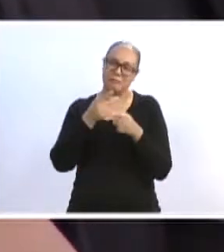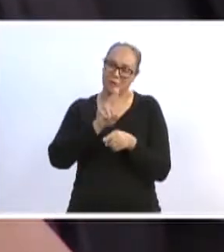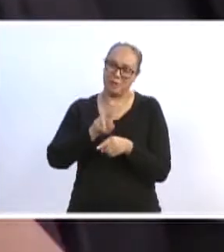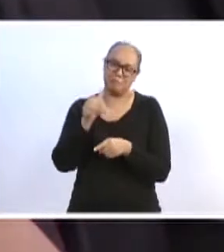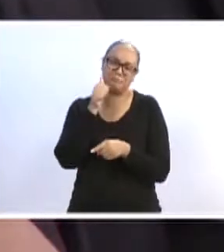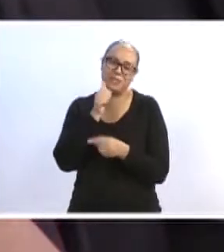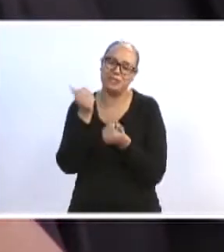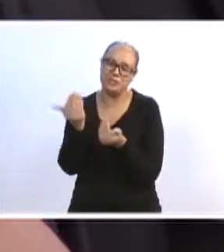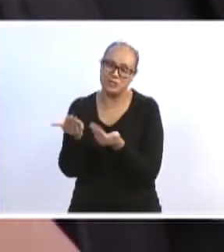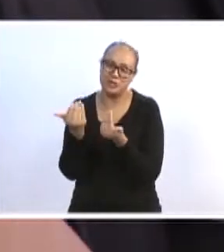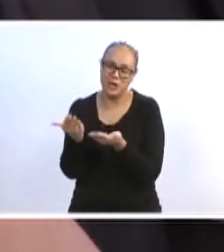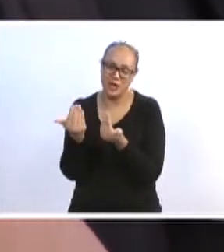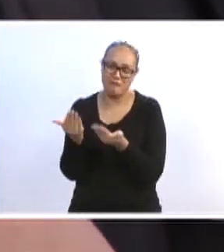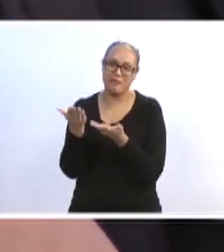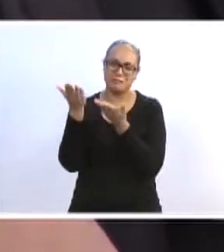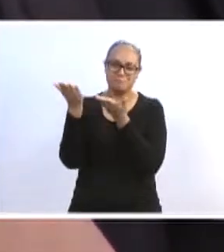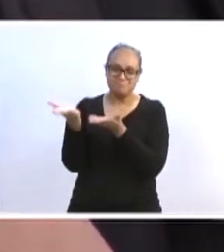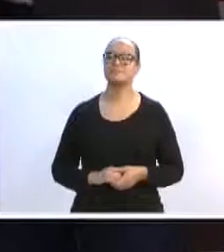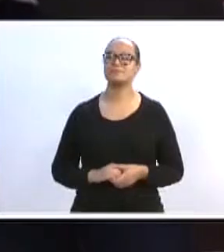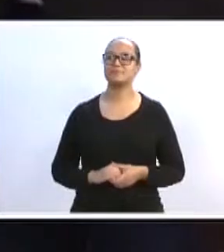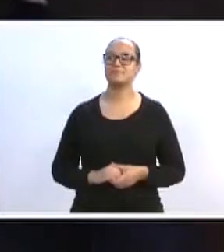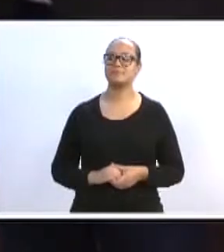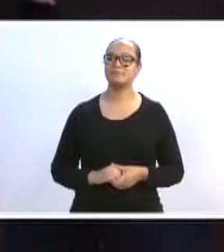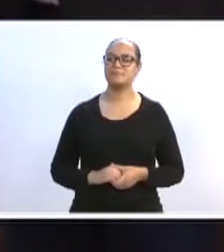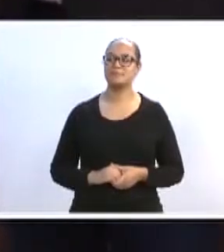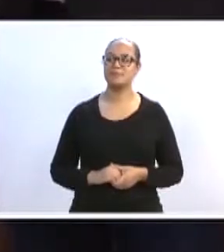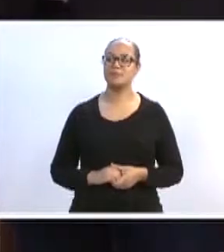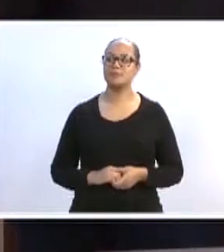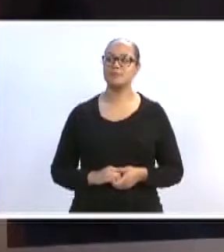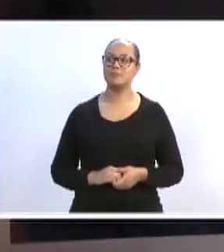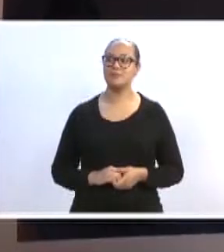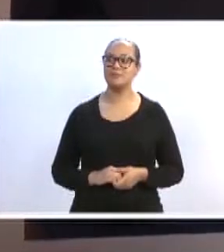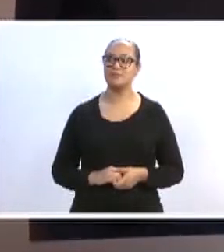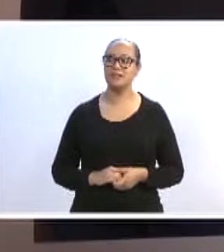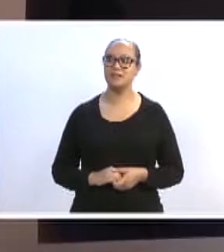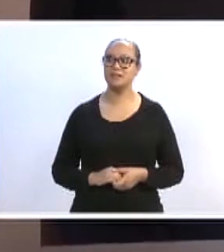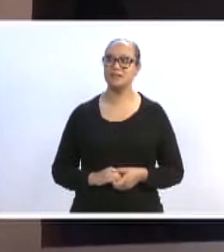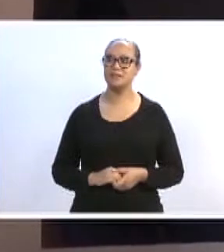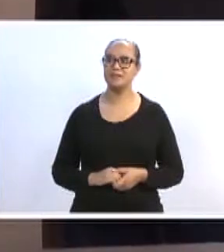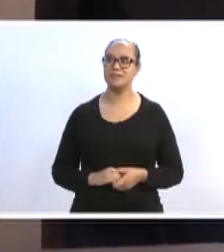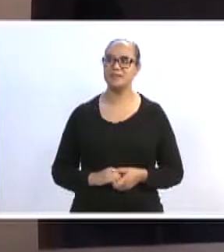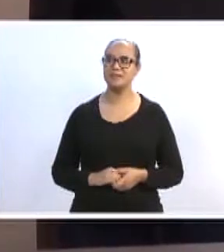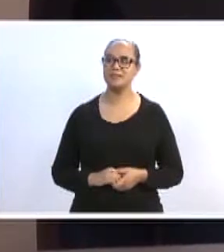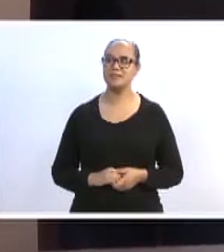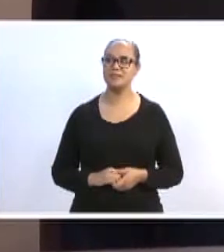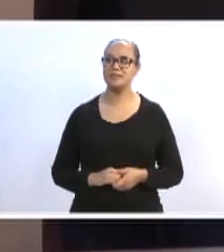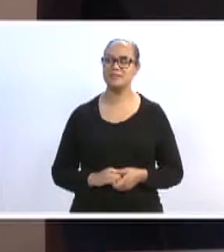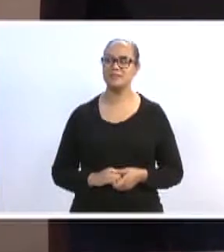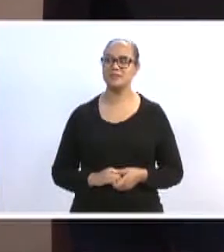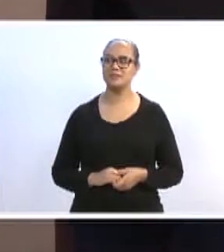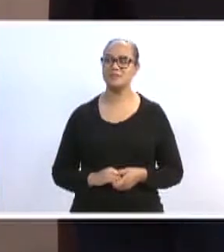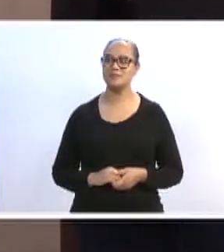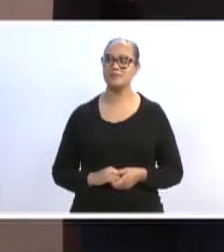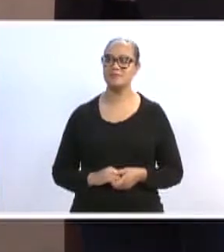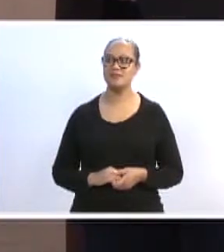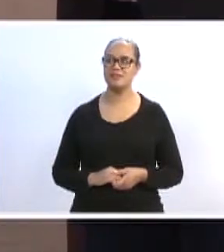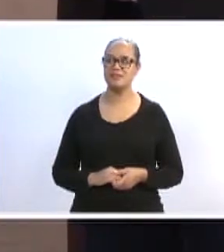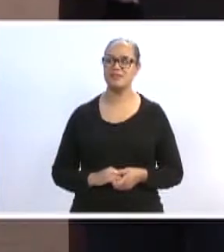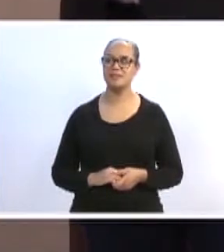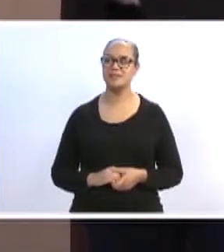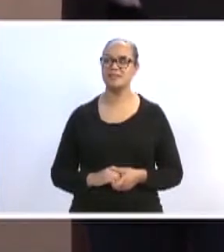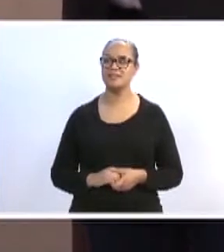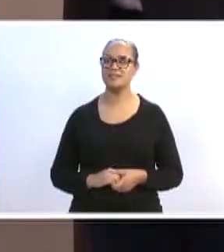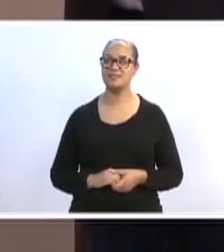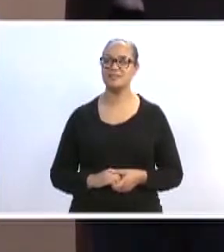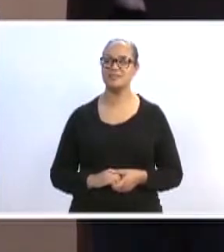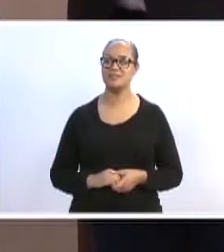Silva, homenageada pelo vereador professor Gilson, juntamente com o vereador Ricardo Alba, por representar